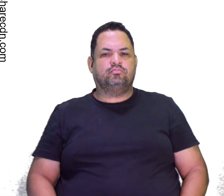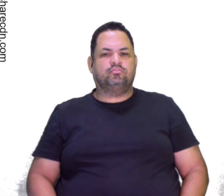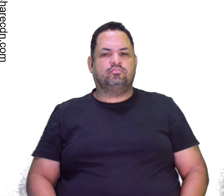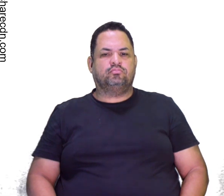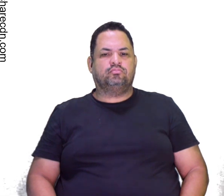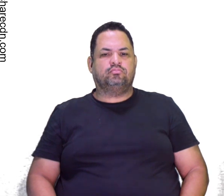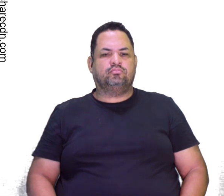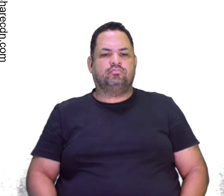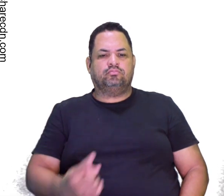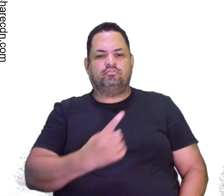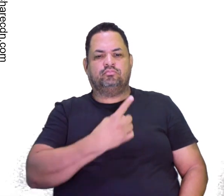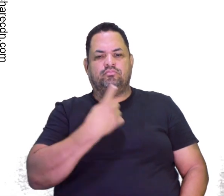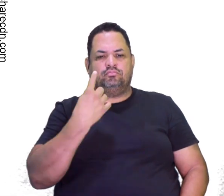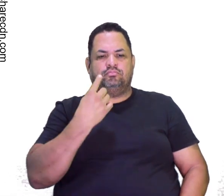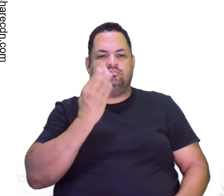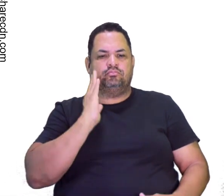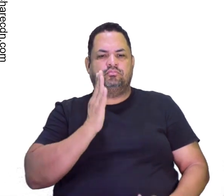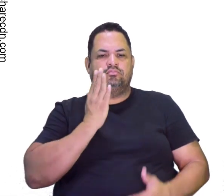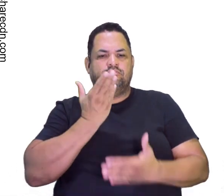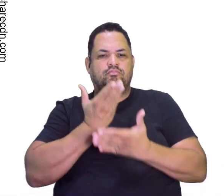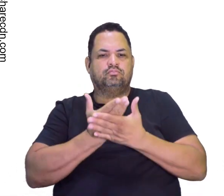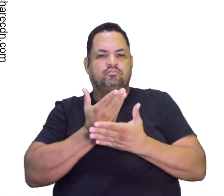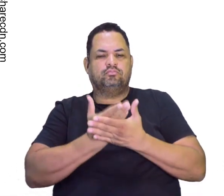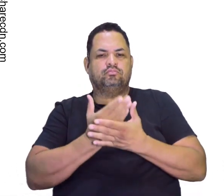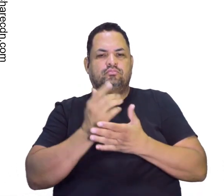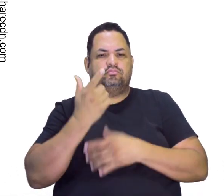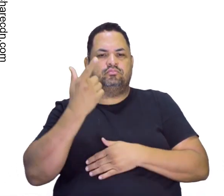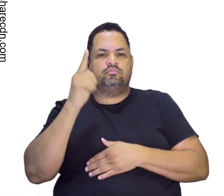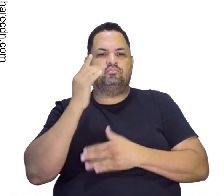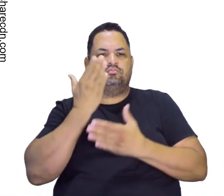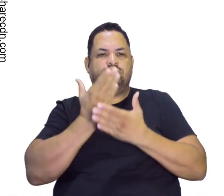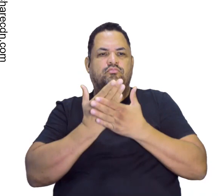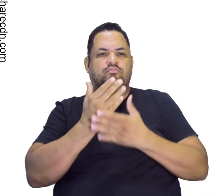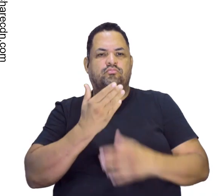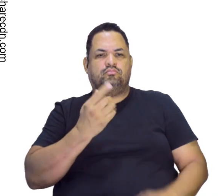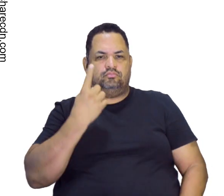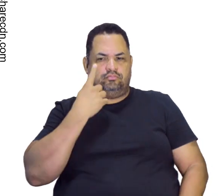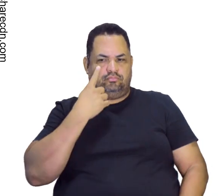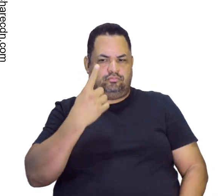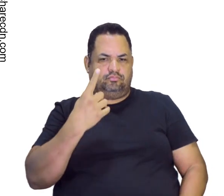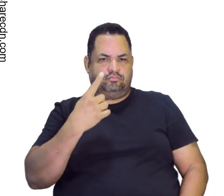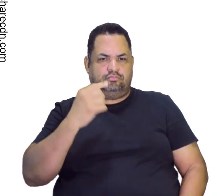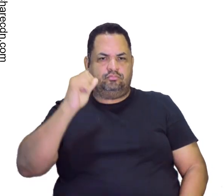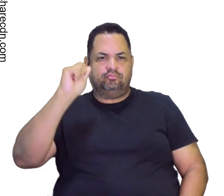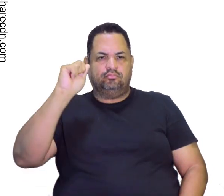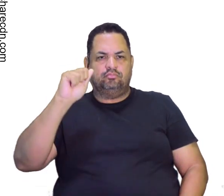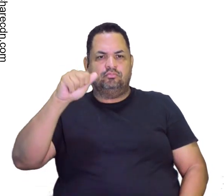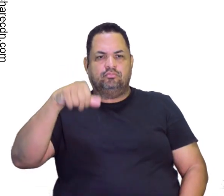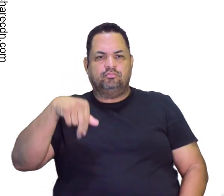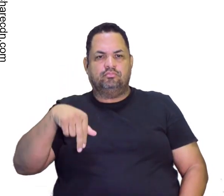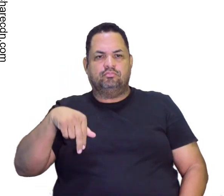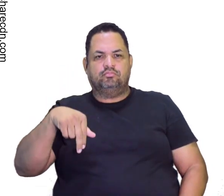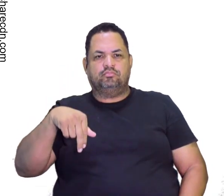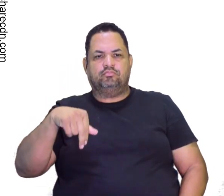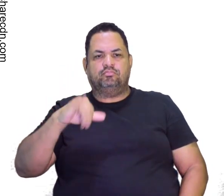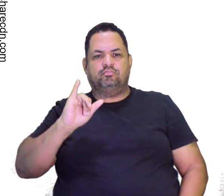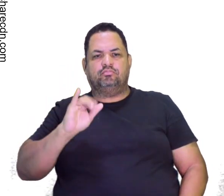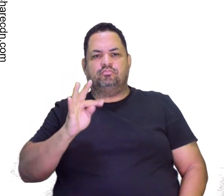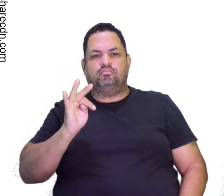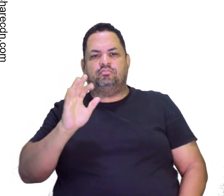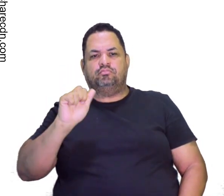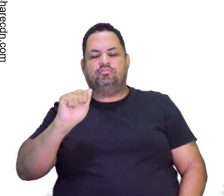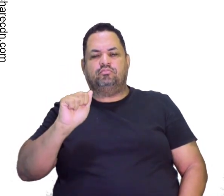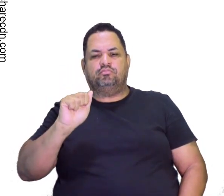malfato nós já vimos né em outras aulas aí um pouquinho da Anita né E aqui nós vemos